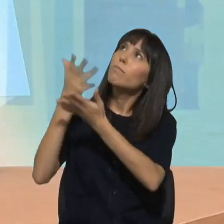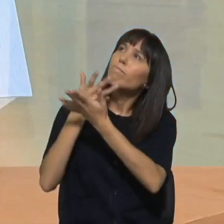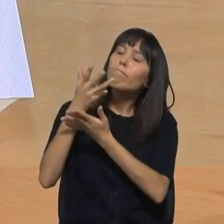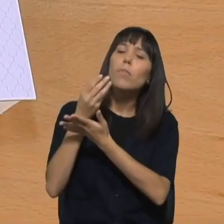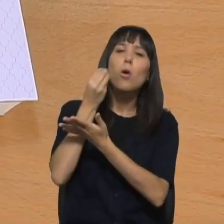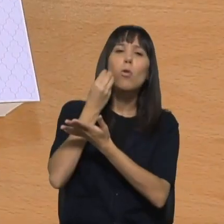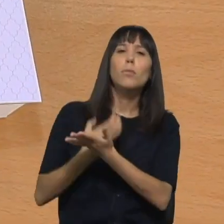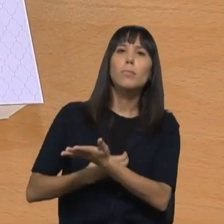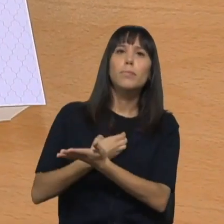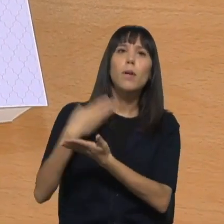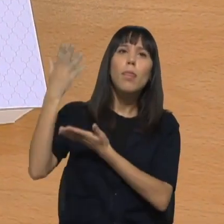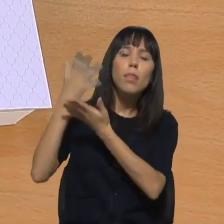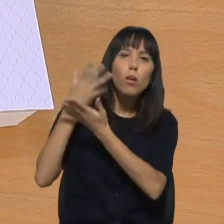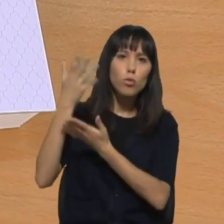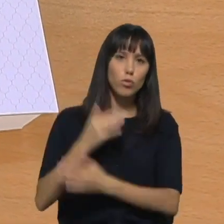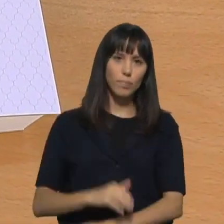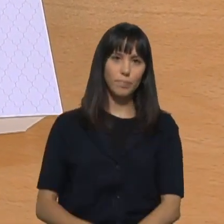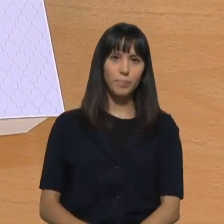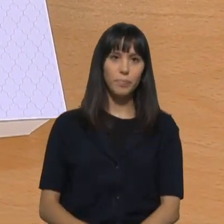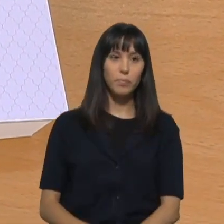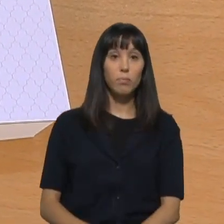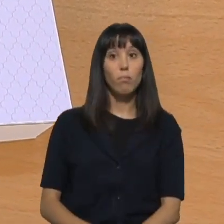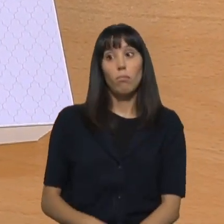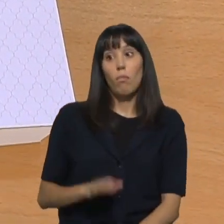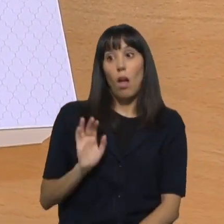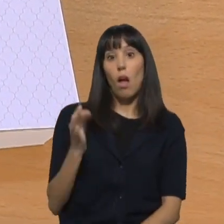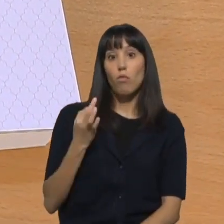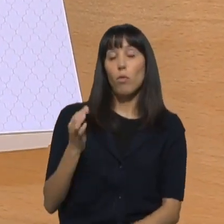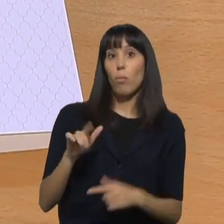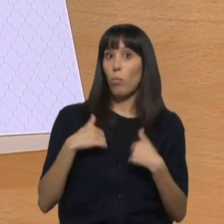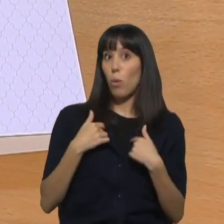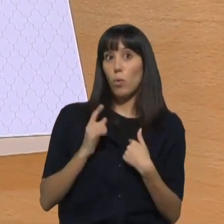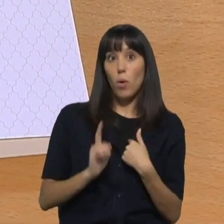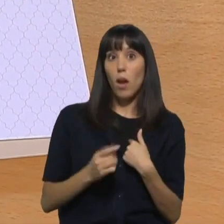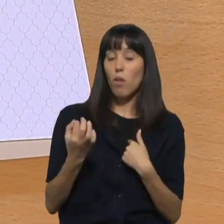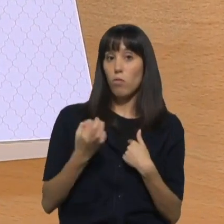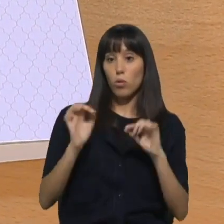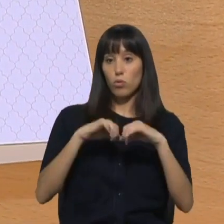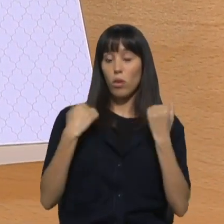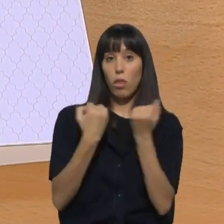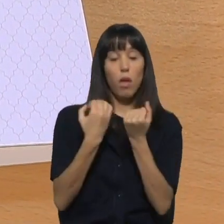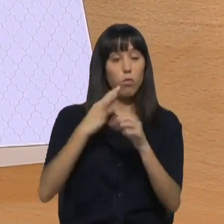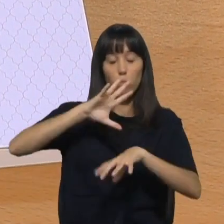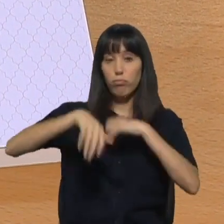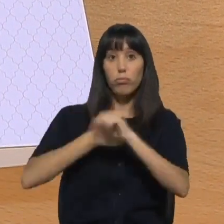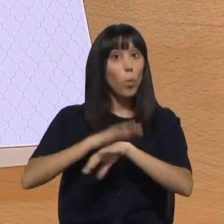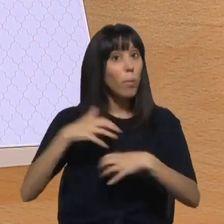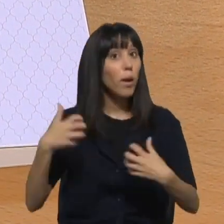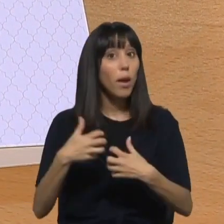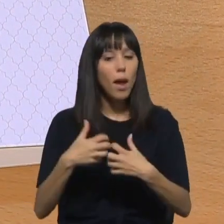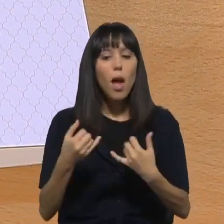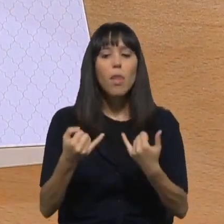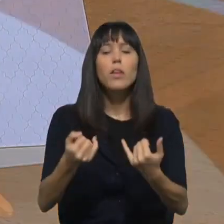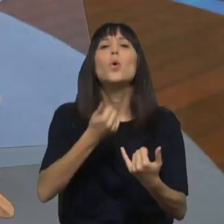Deus, quer dizer, está ali herdeiro de uma sociedade destruída por uma guerra, portanto, mas afinal, onde é